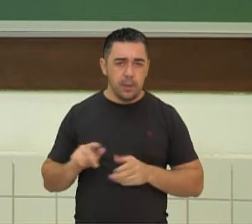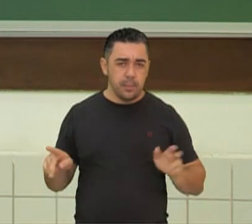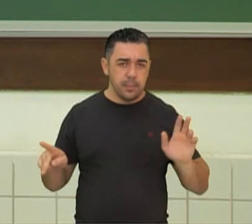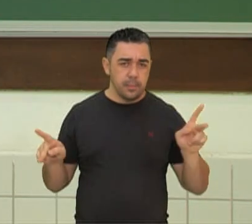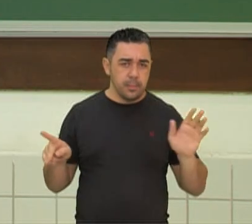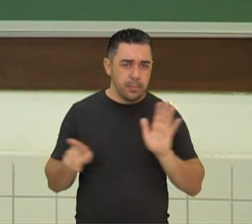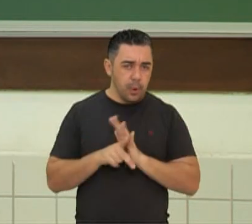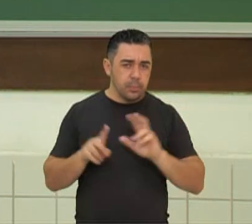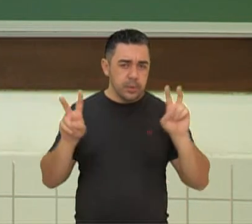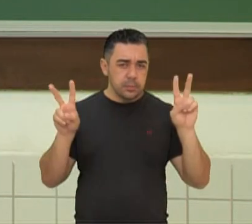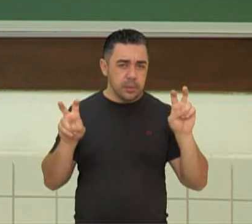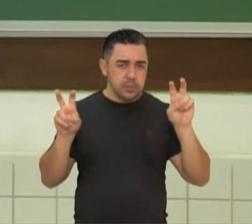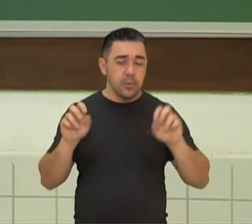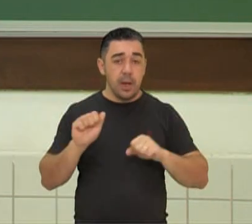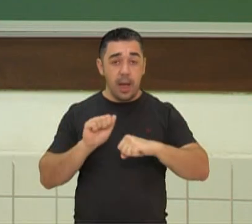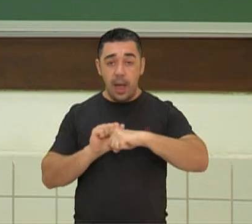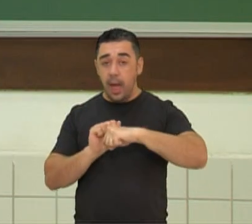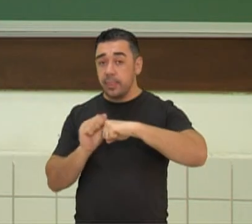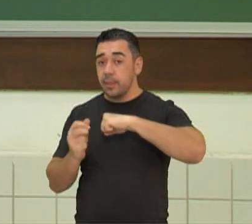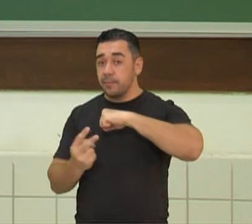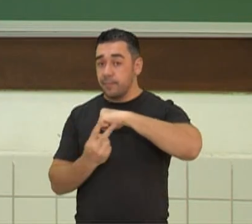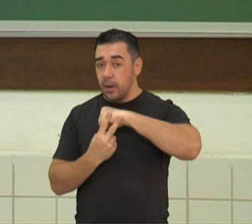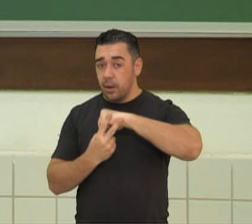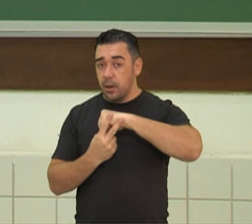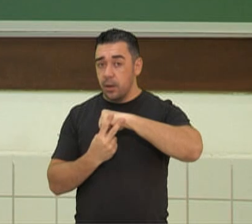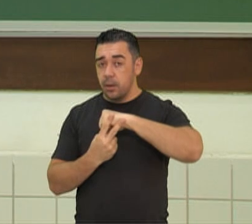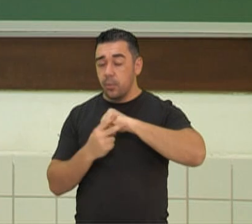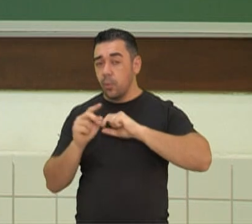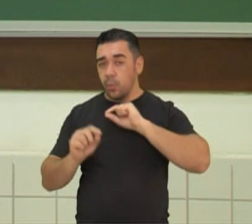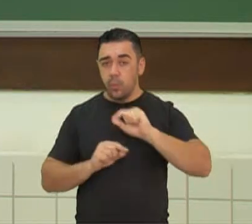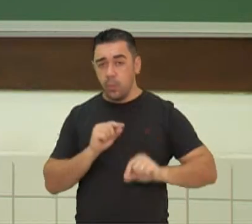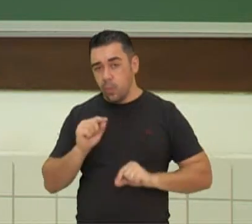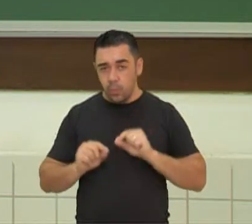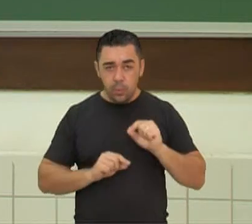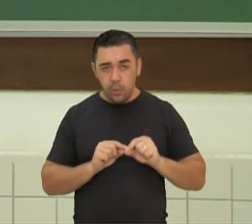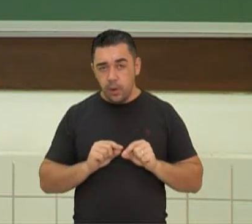expressões adverbiais, tá? E elas fazem com que